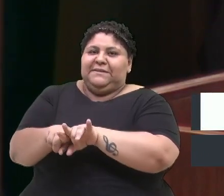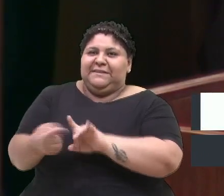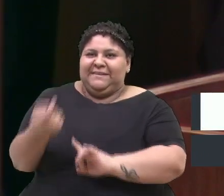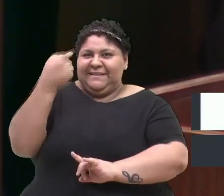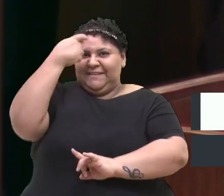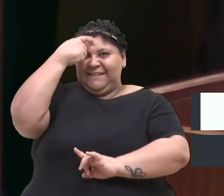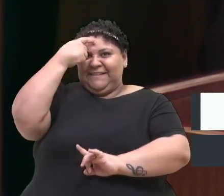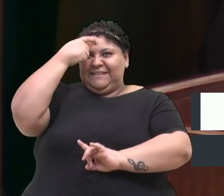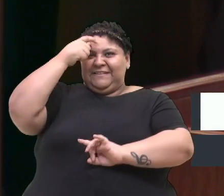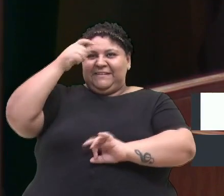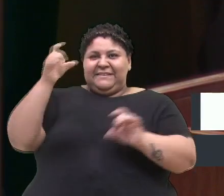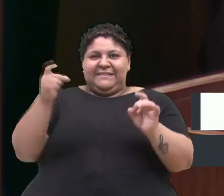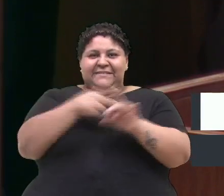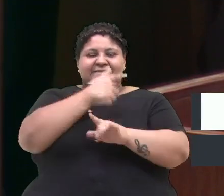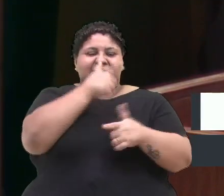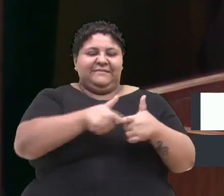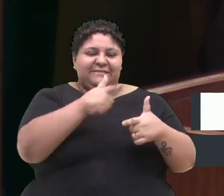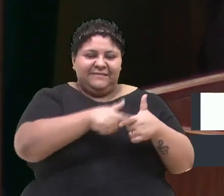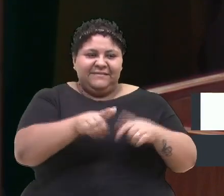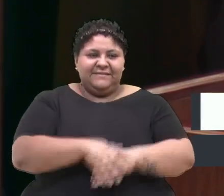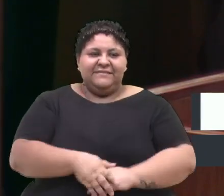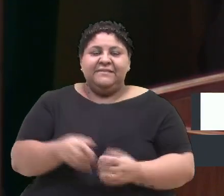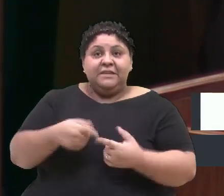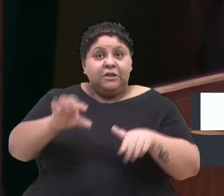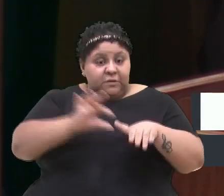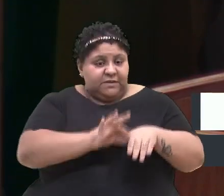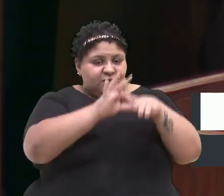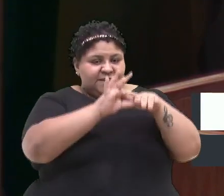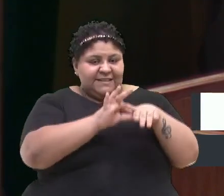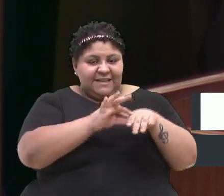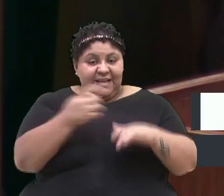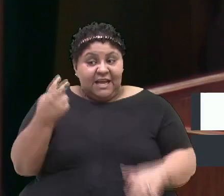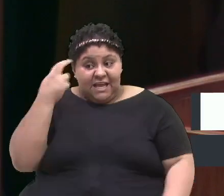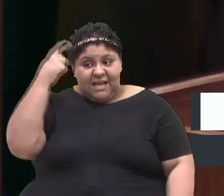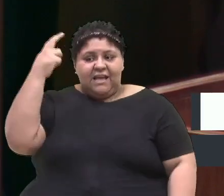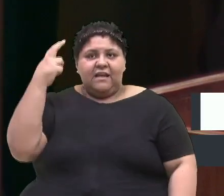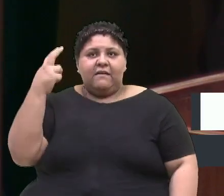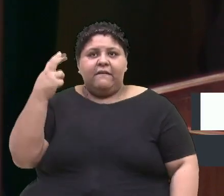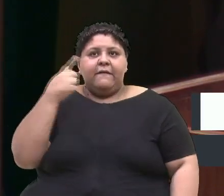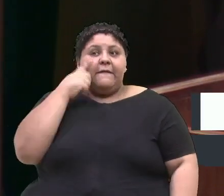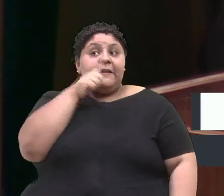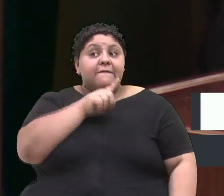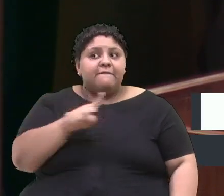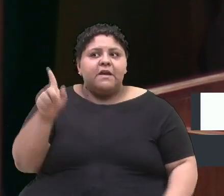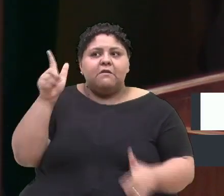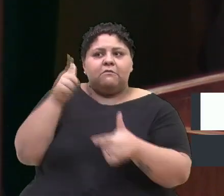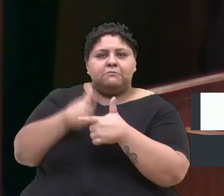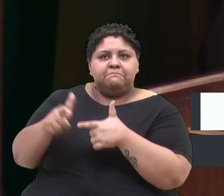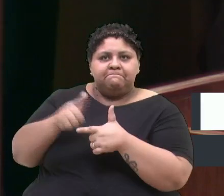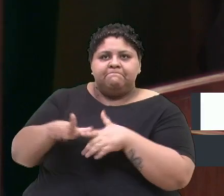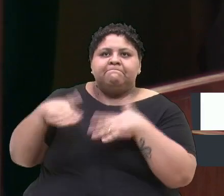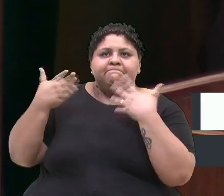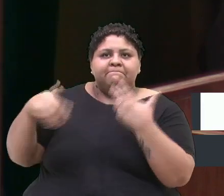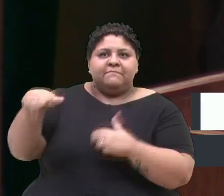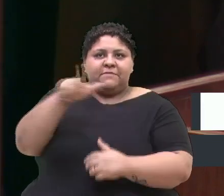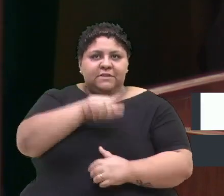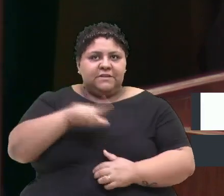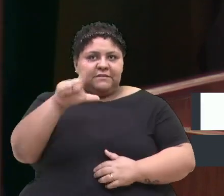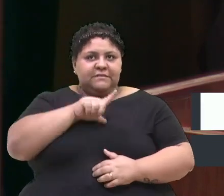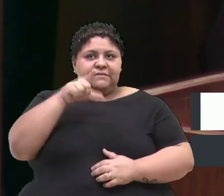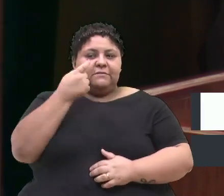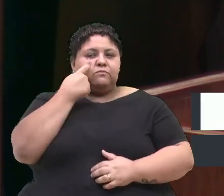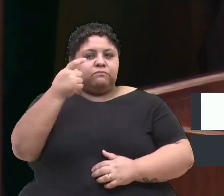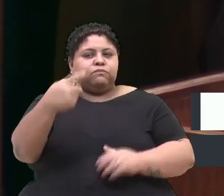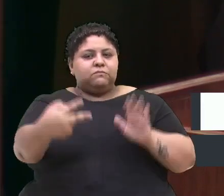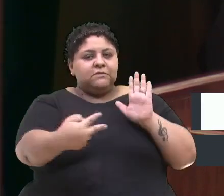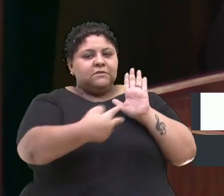resolve um problema, mas um líder sábio, ele previne os problemas. Então, se a gente tiver um olhar mais atento